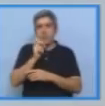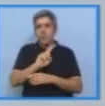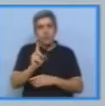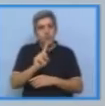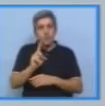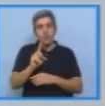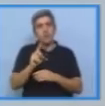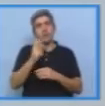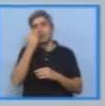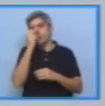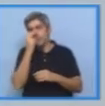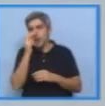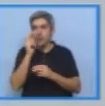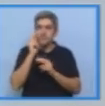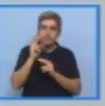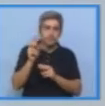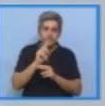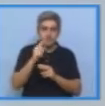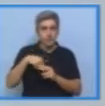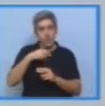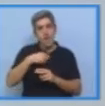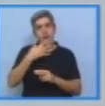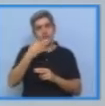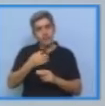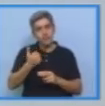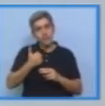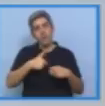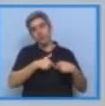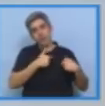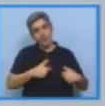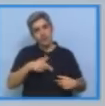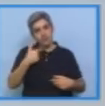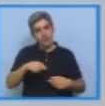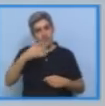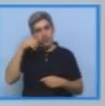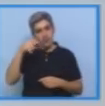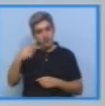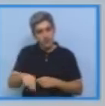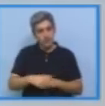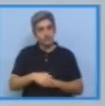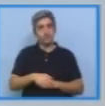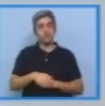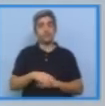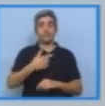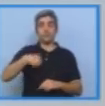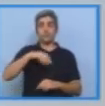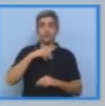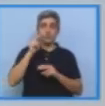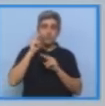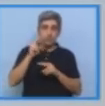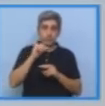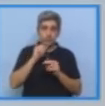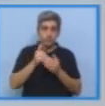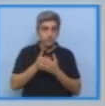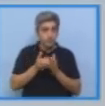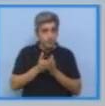olhamos desconfiados, mas acreditamos na bondade primeira que Ele tem. E, de facto, quando olhamos a morte neste